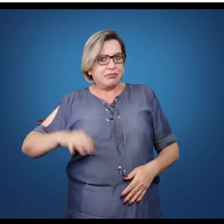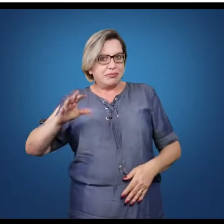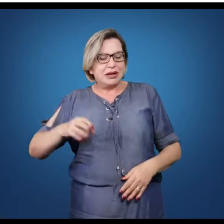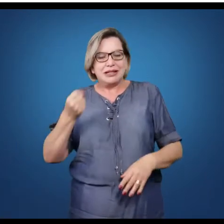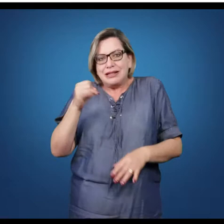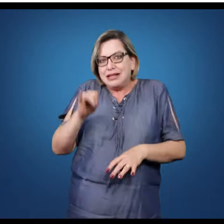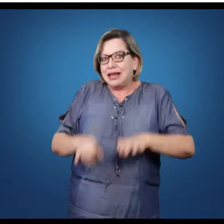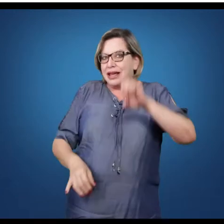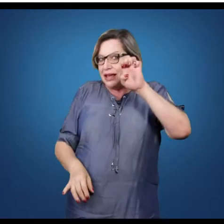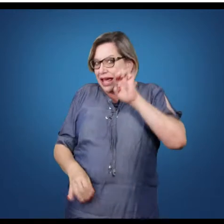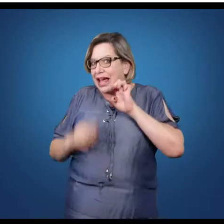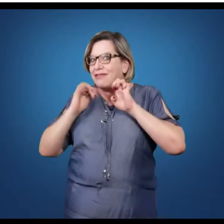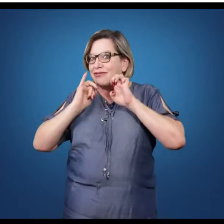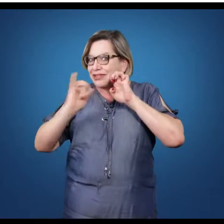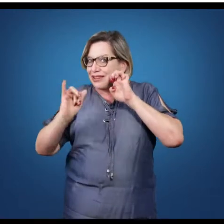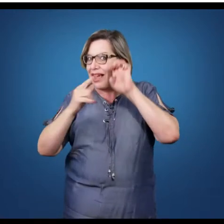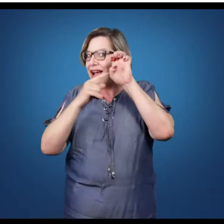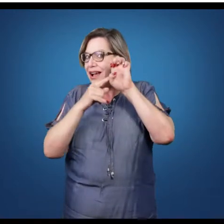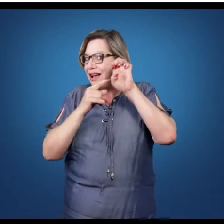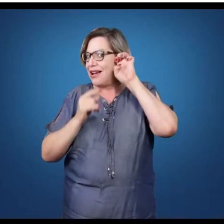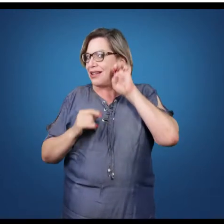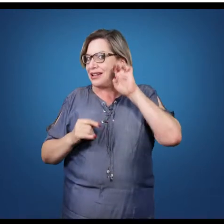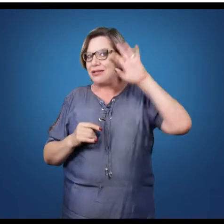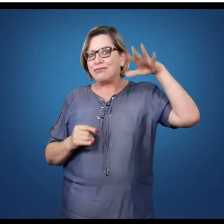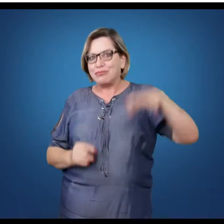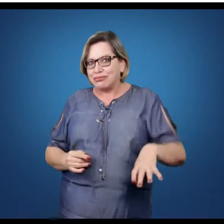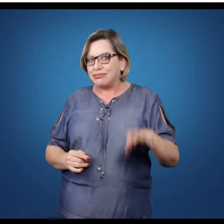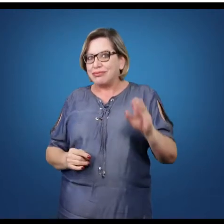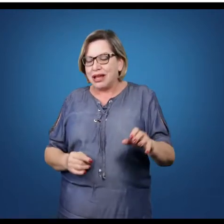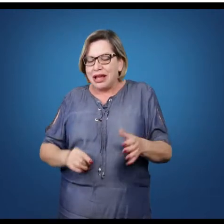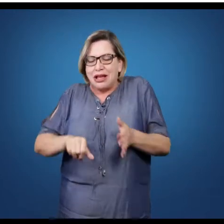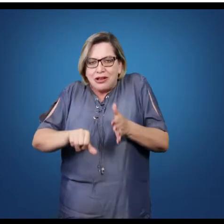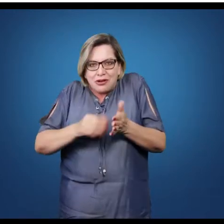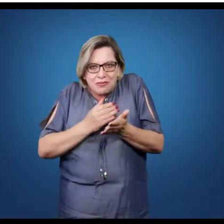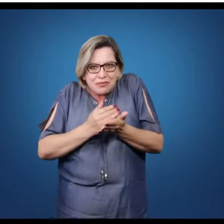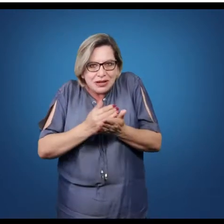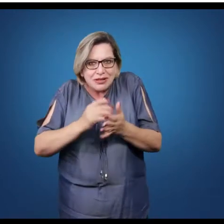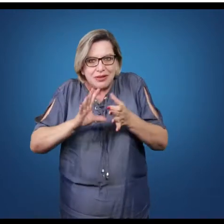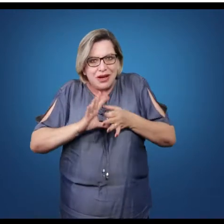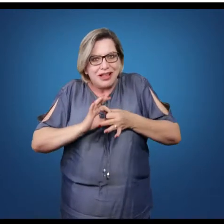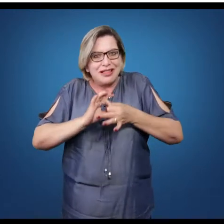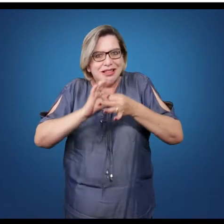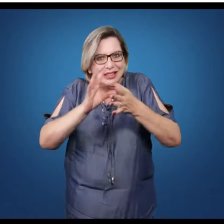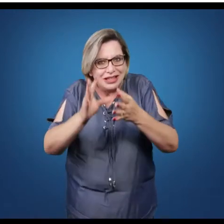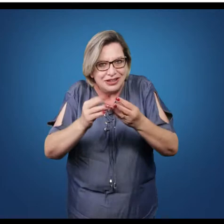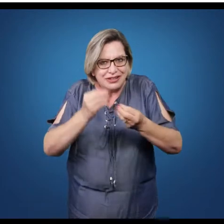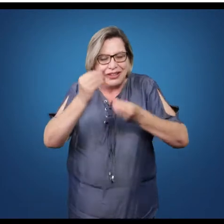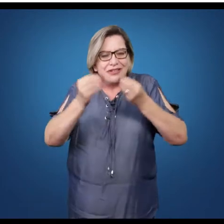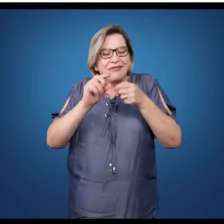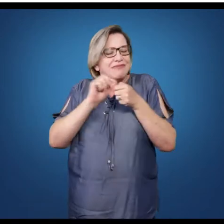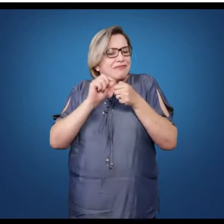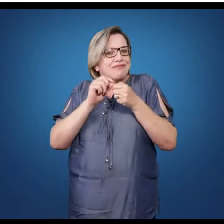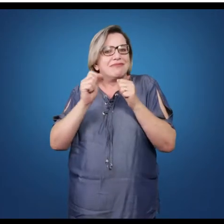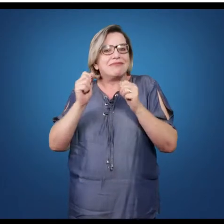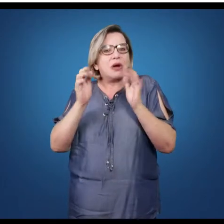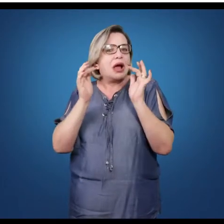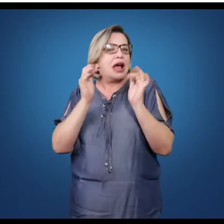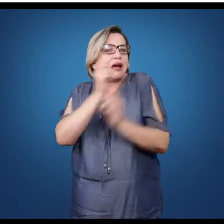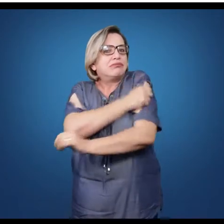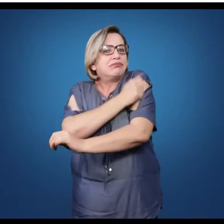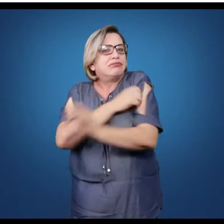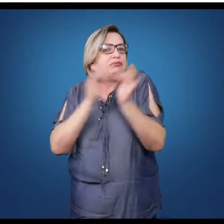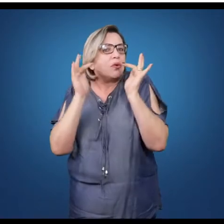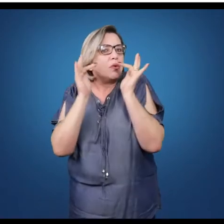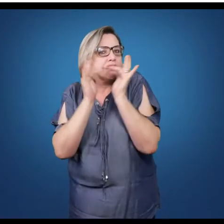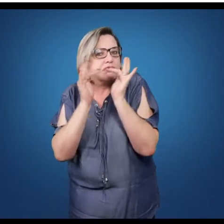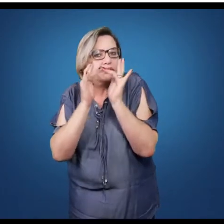vai bater a bola com a mão esquerda. De forma livre, por enquanto, no primeiro momento. E isso a gente vai levar o aluno, então, a ter esse primeiro contato com a bola. Estamos pensando